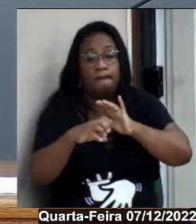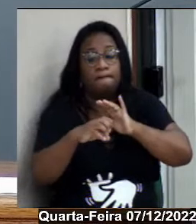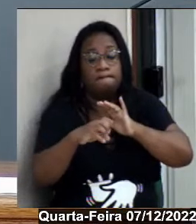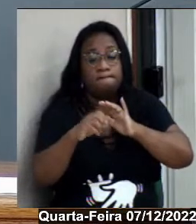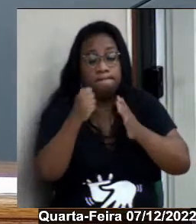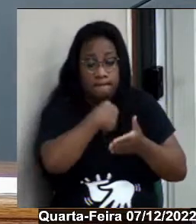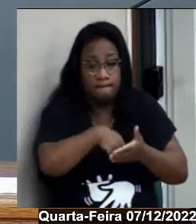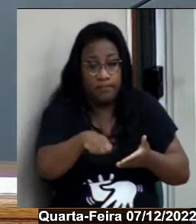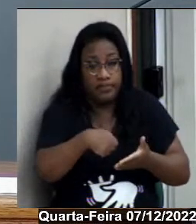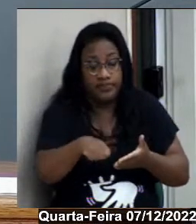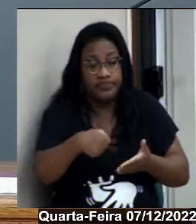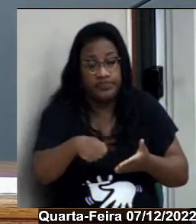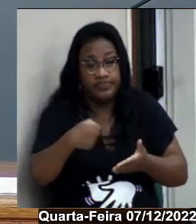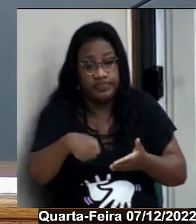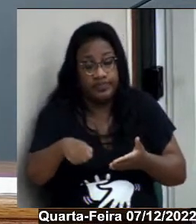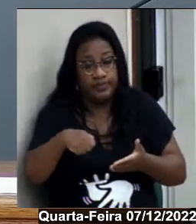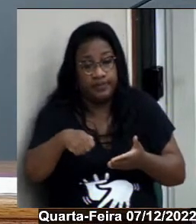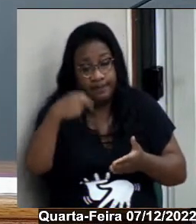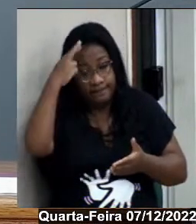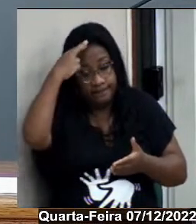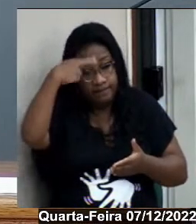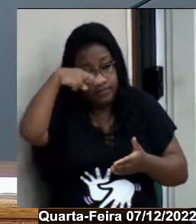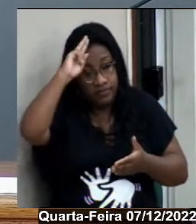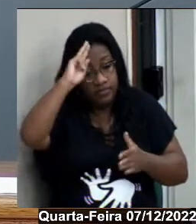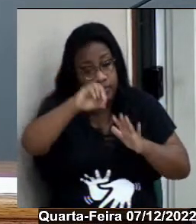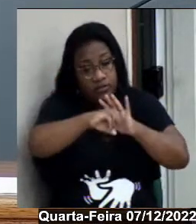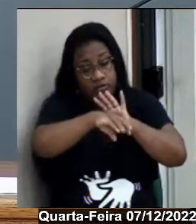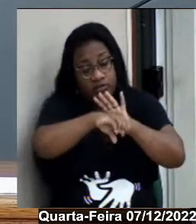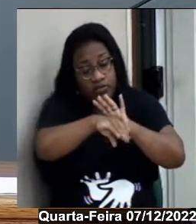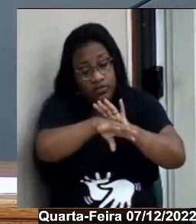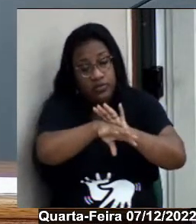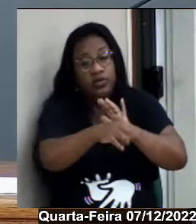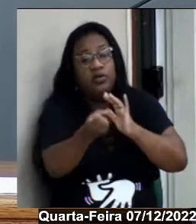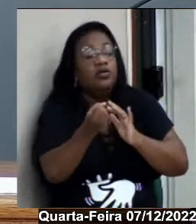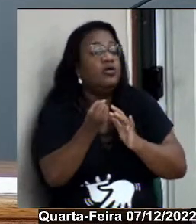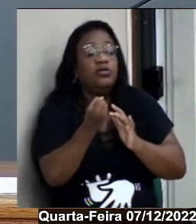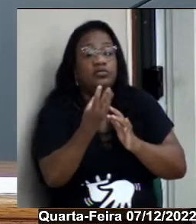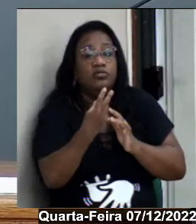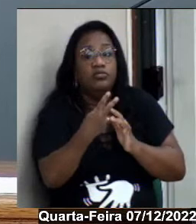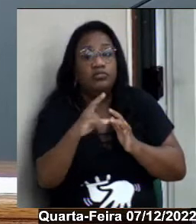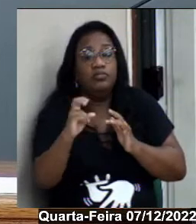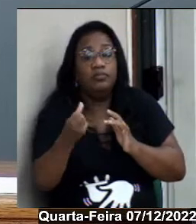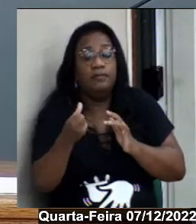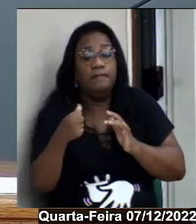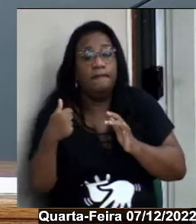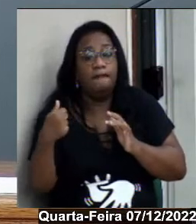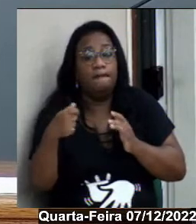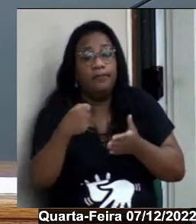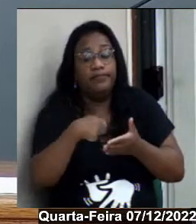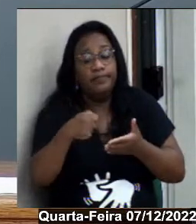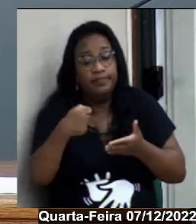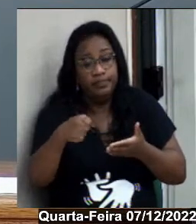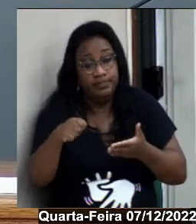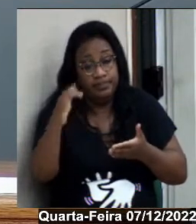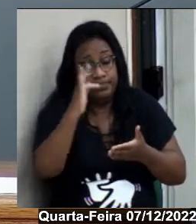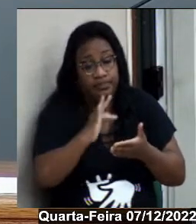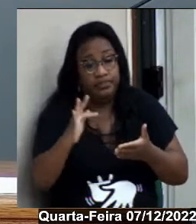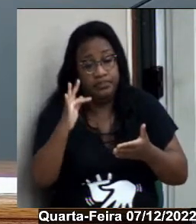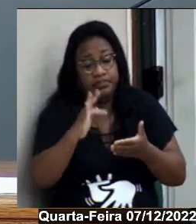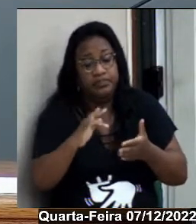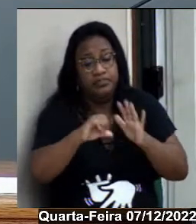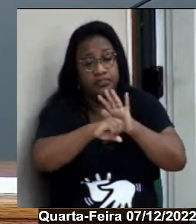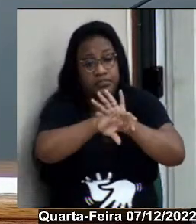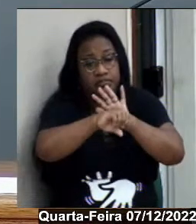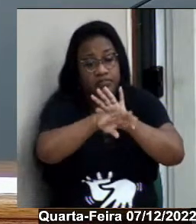654/2022, autoria do vereador Renato de Oliveira. Indicação número 658/2022, autoria do vereador Flávio Pereira